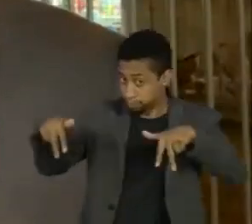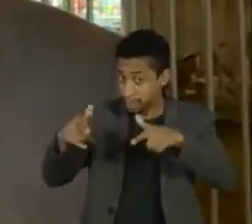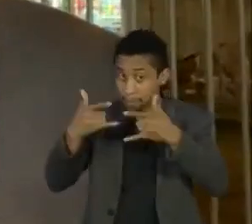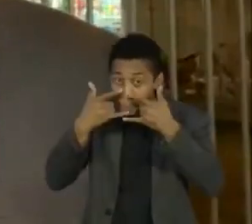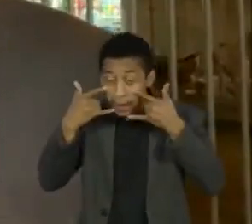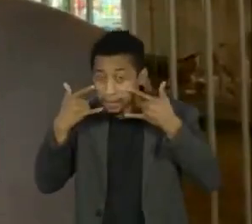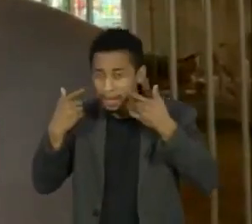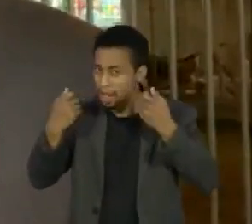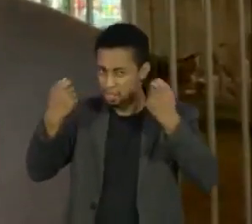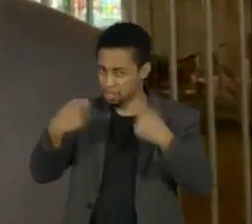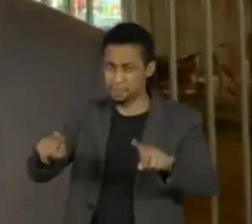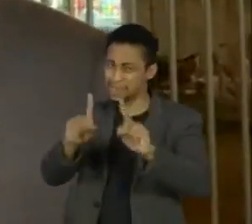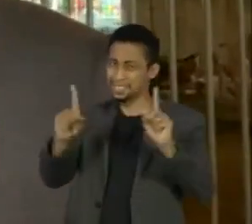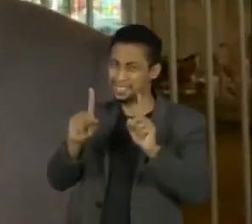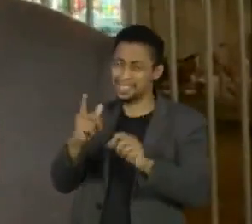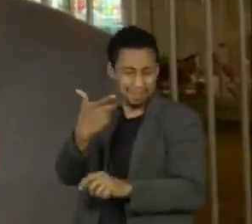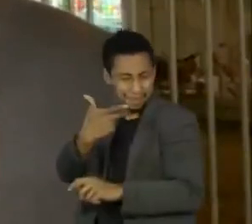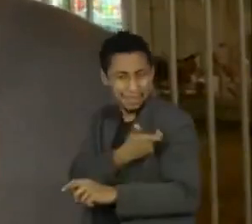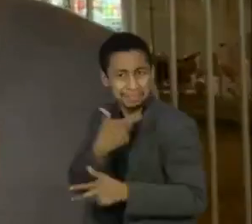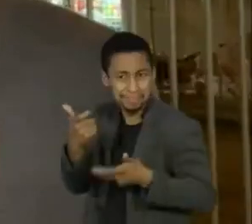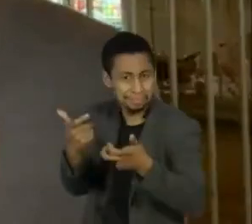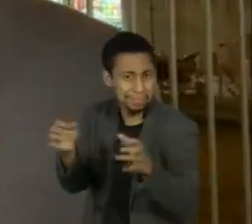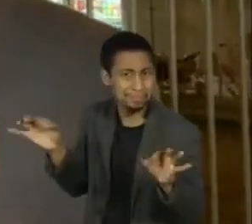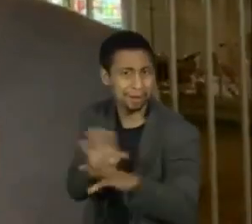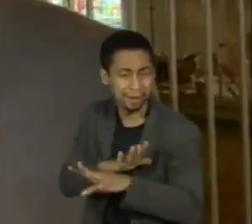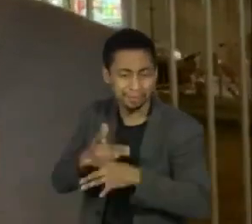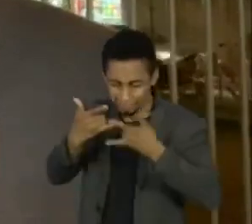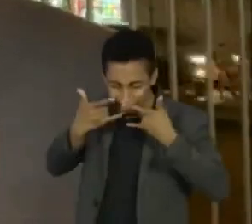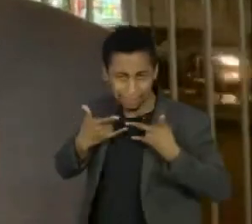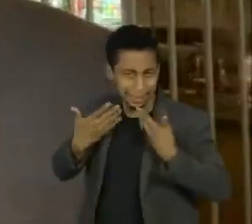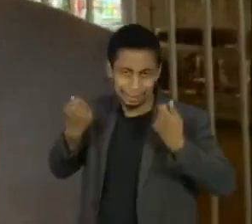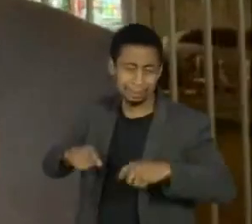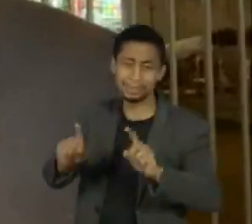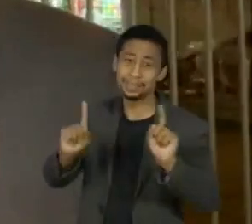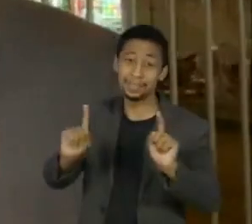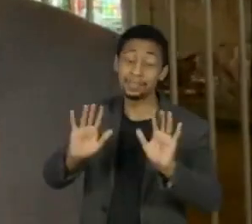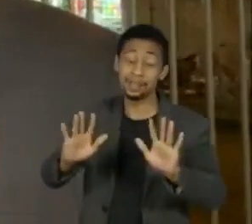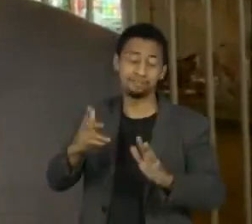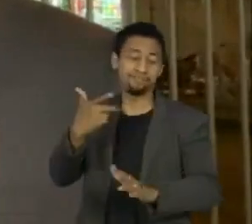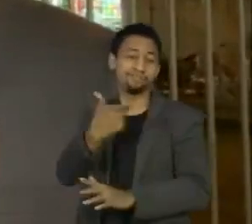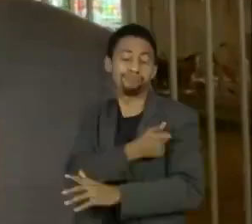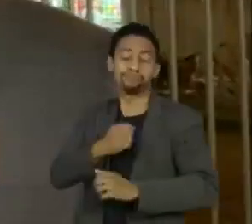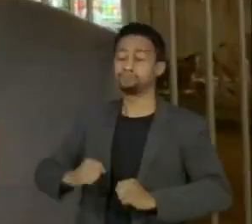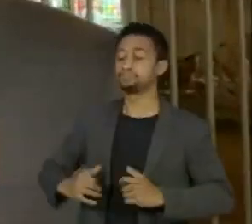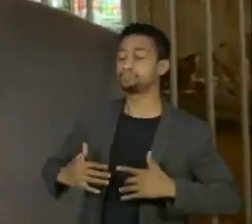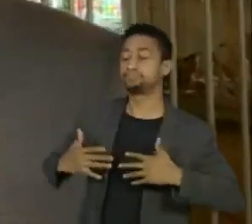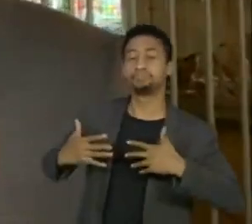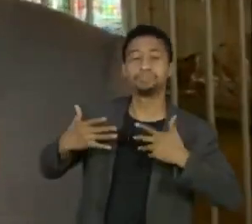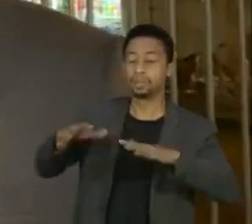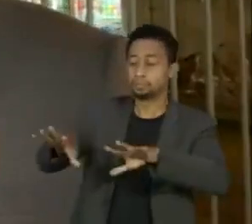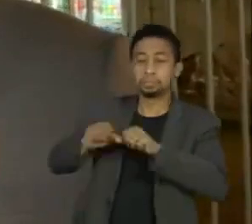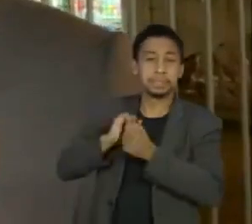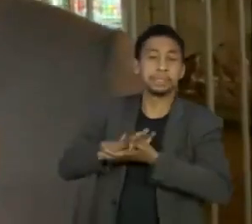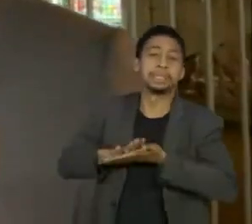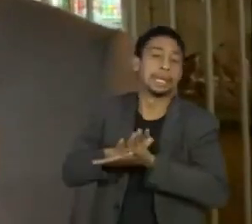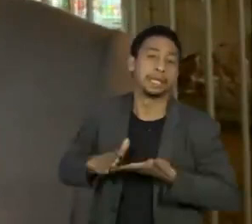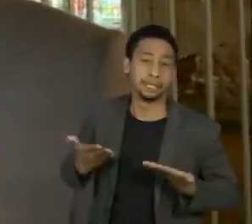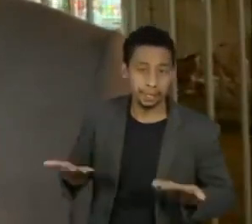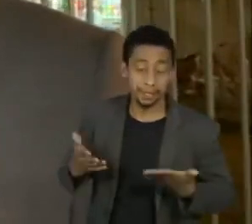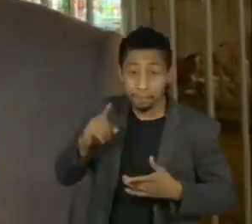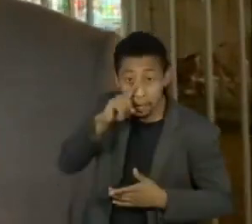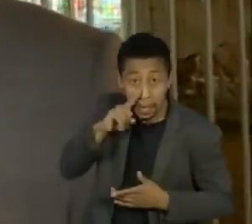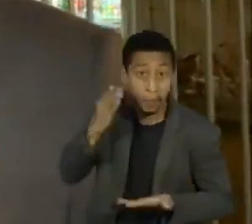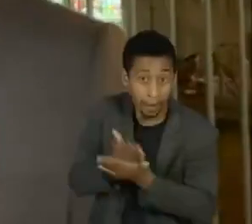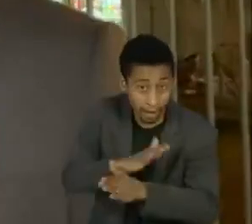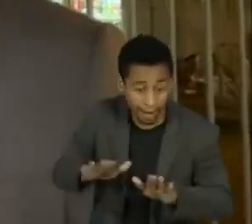sejam mais necessários assim que a vacina chegar. Imunizados, não correremos mais o risco de desenvolver a doença. Mas